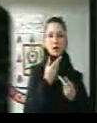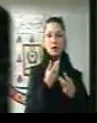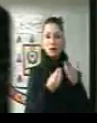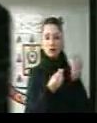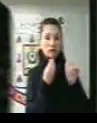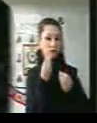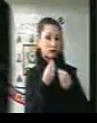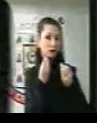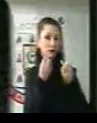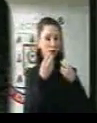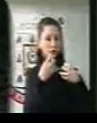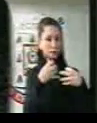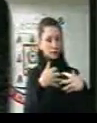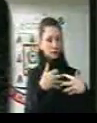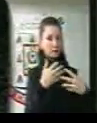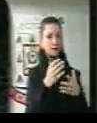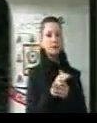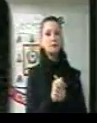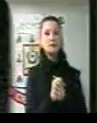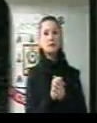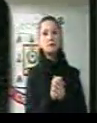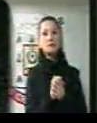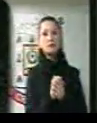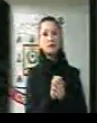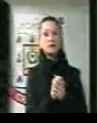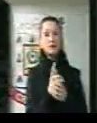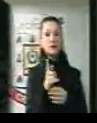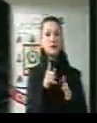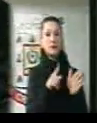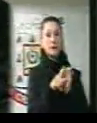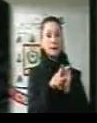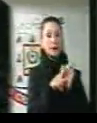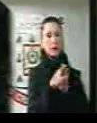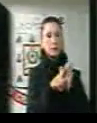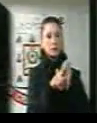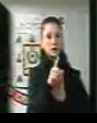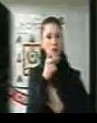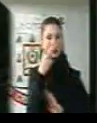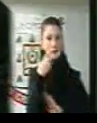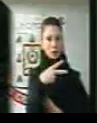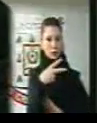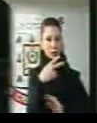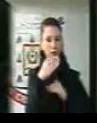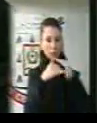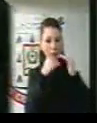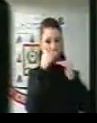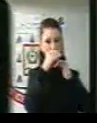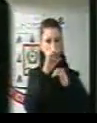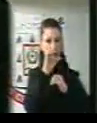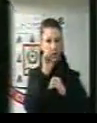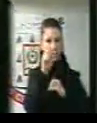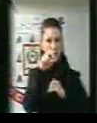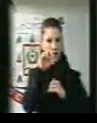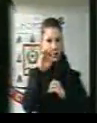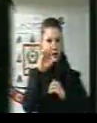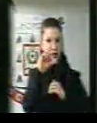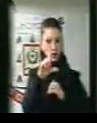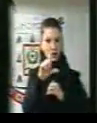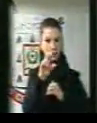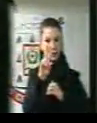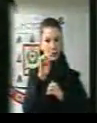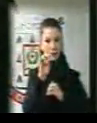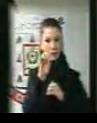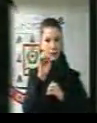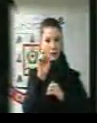sessão para o senhor e questionando sobre duas obras, anel viário e via rápida. Com